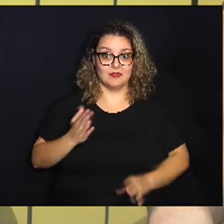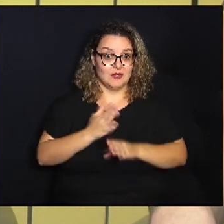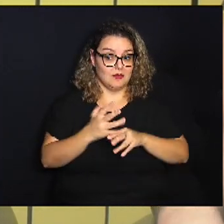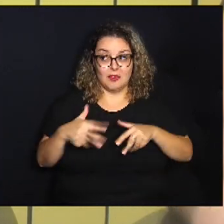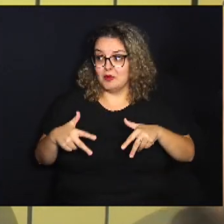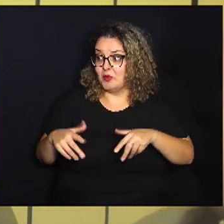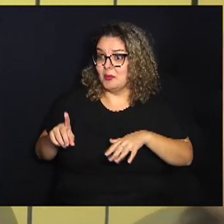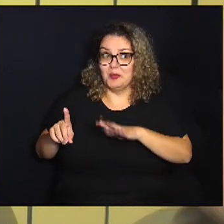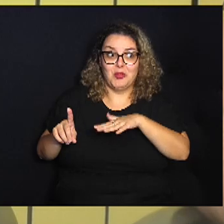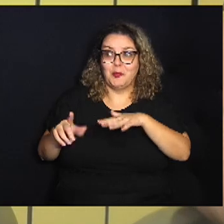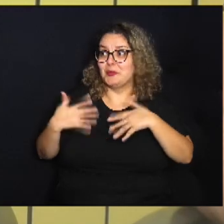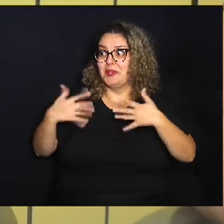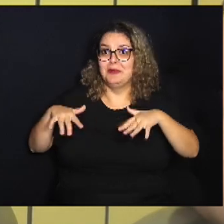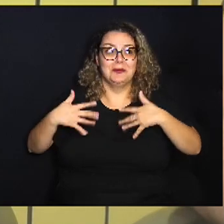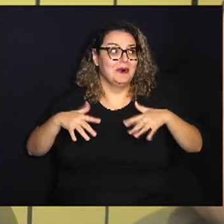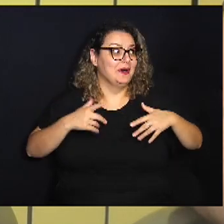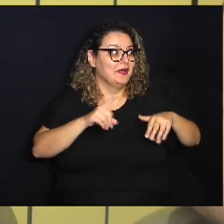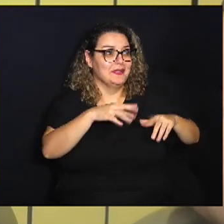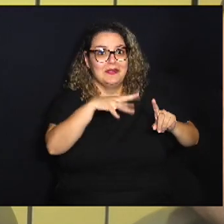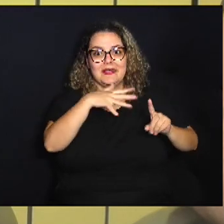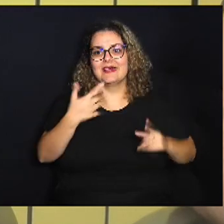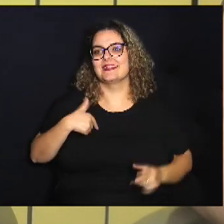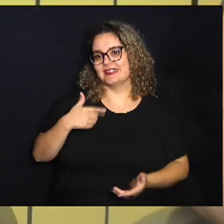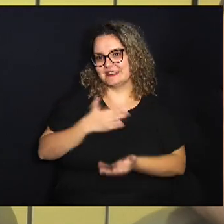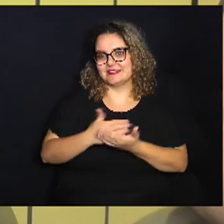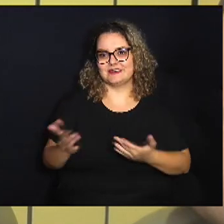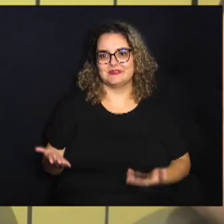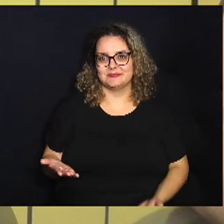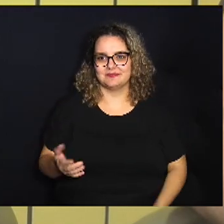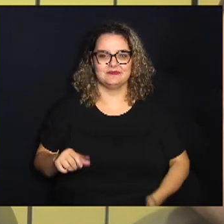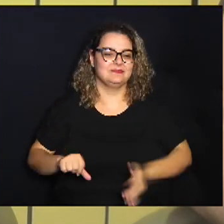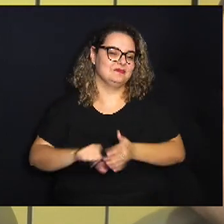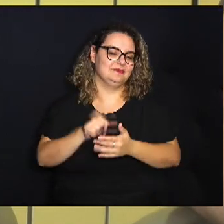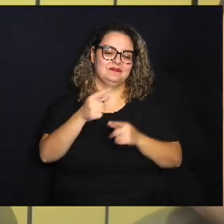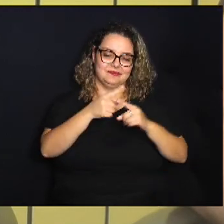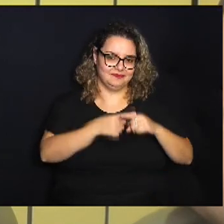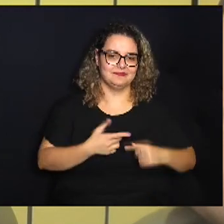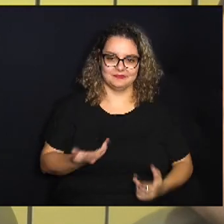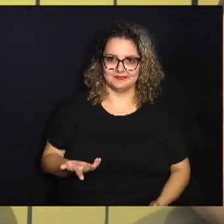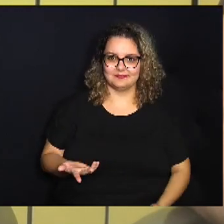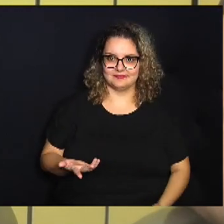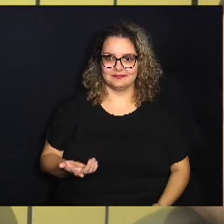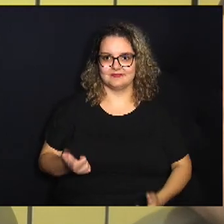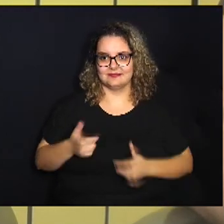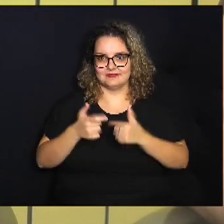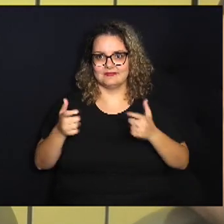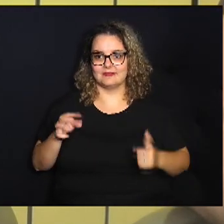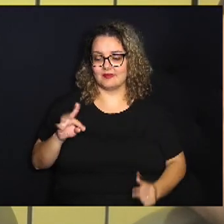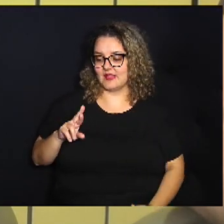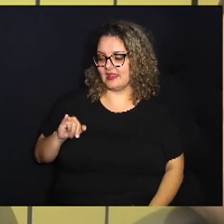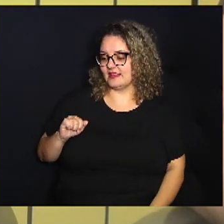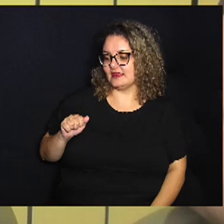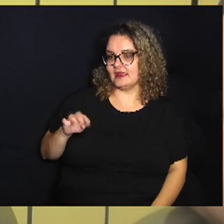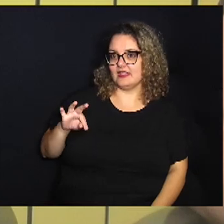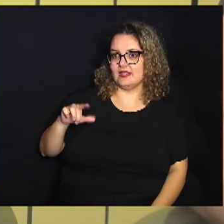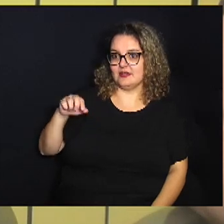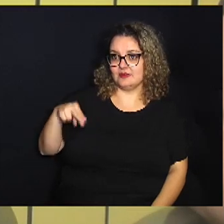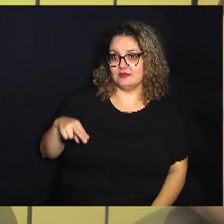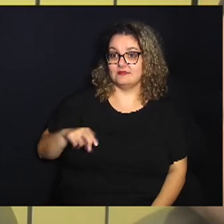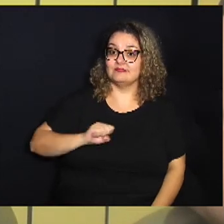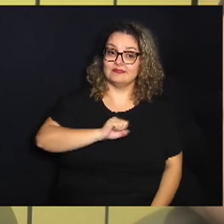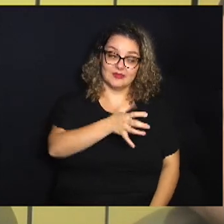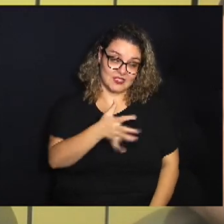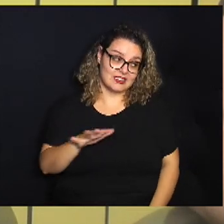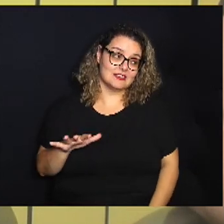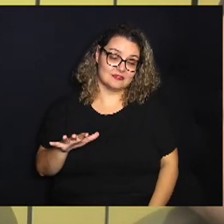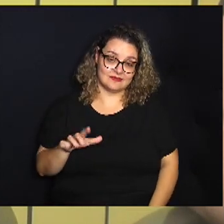ali na transição, legal, né? E aí quando eu comecei, minha primeira prova assim maior foi o Triatlo Internacional de Santos, que era uma